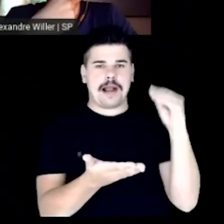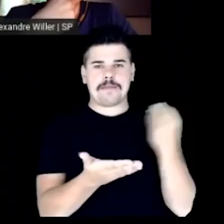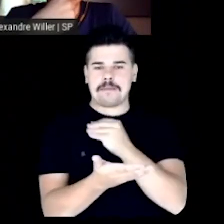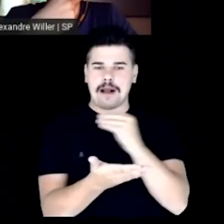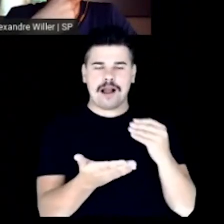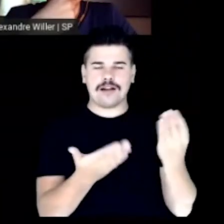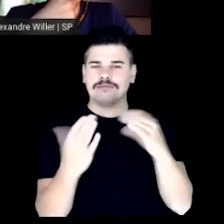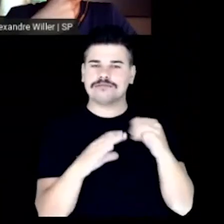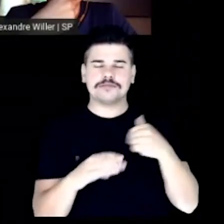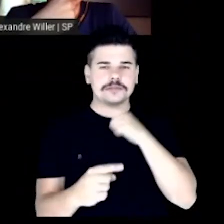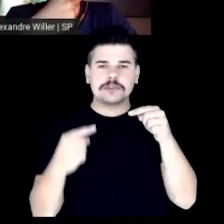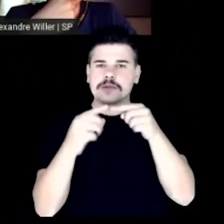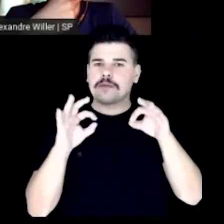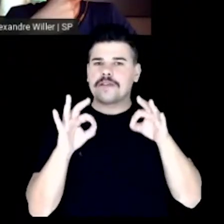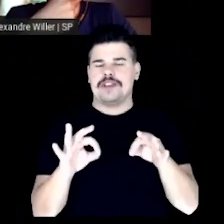leitura desse texto,